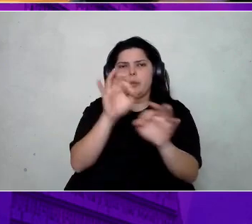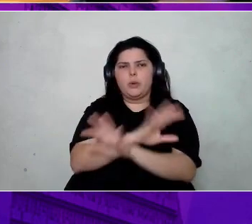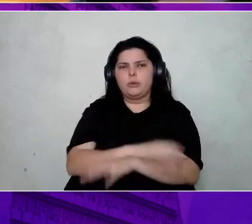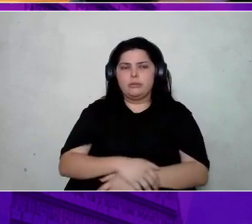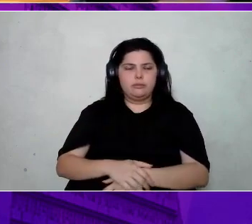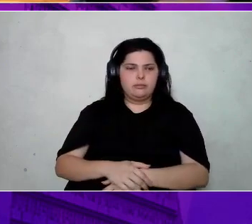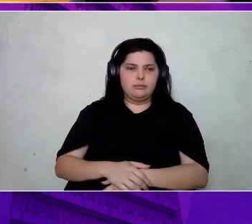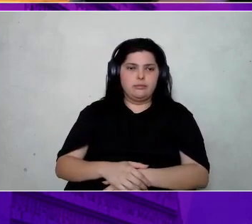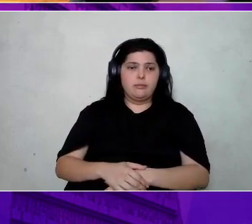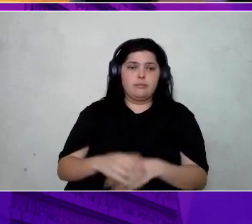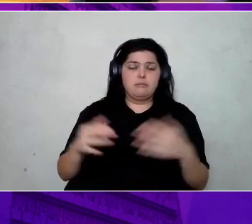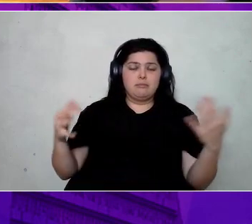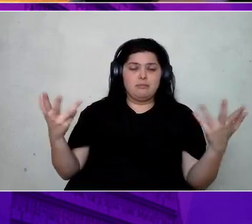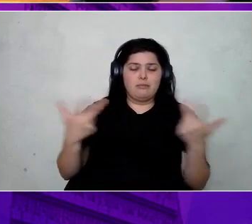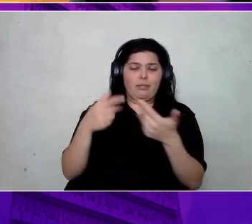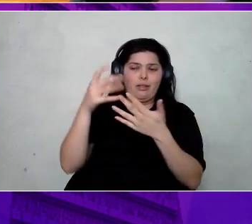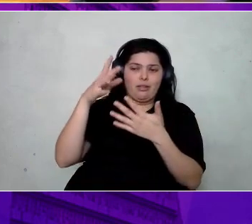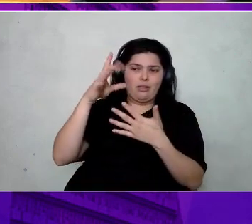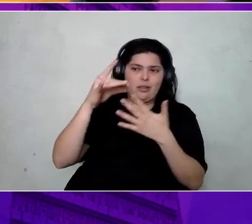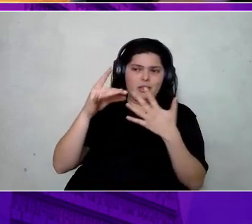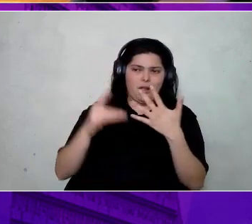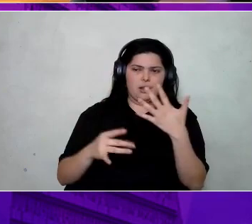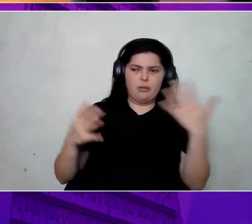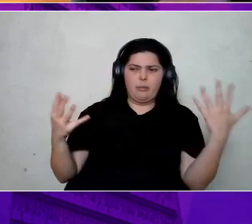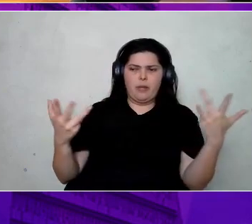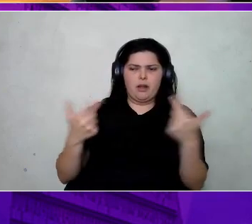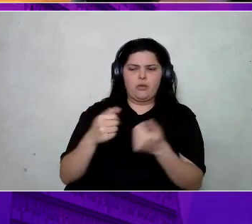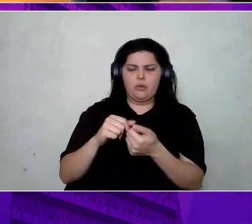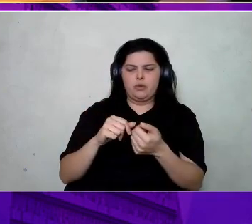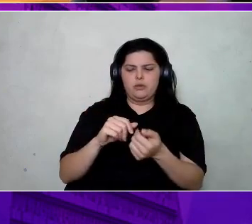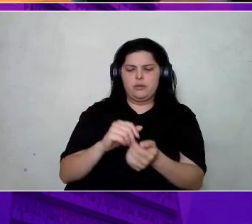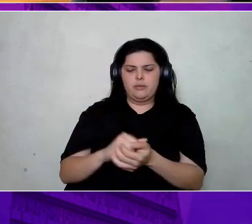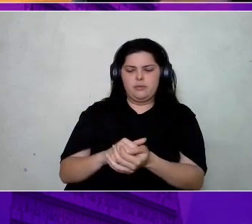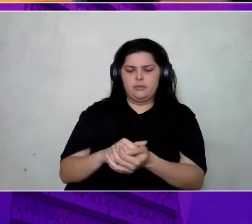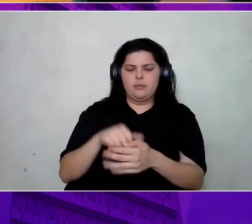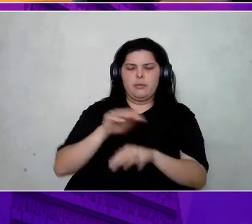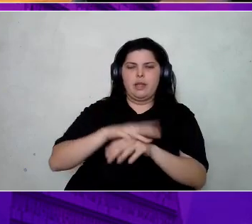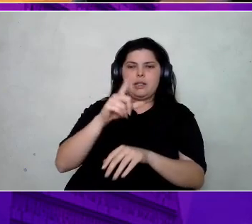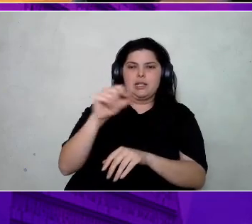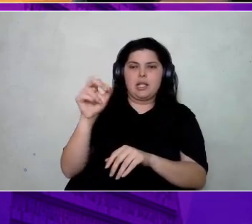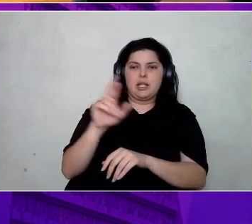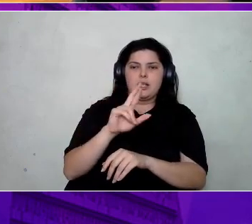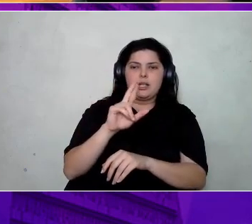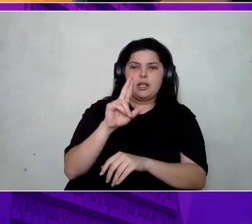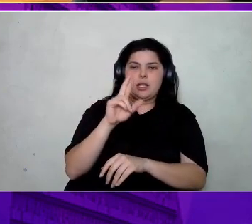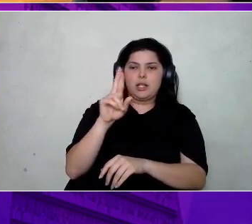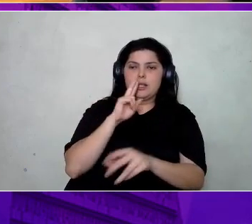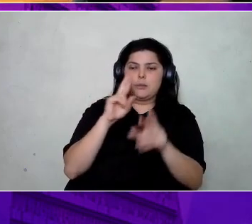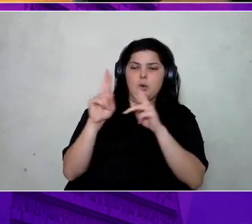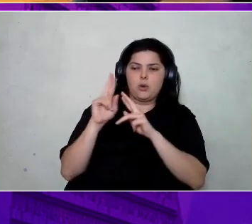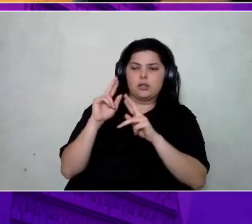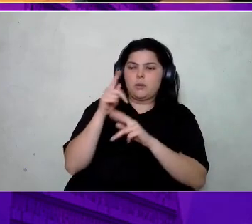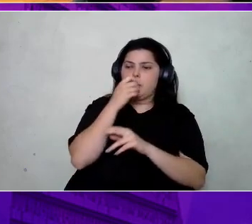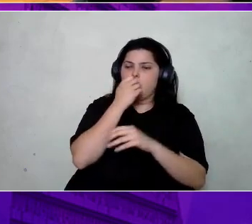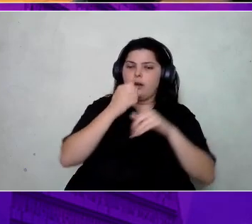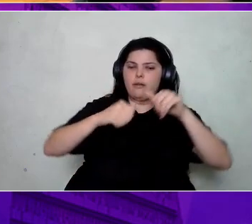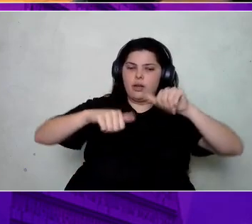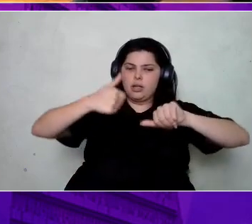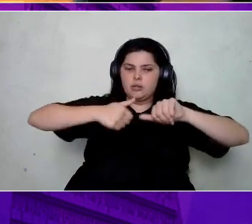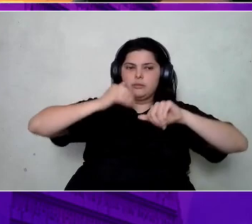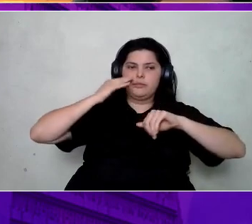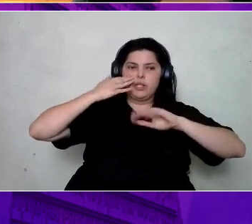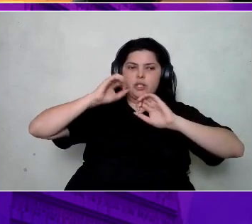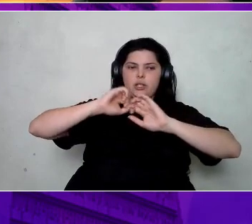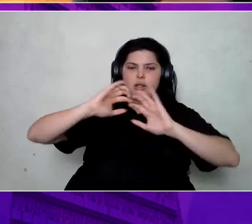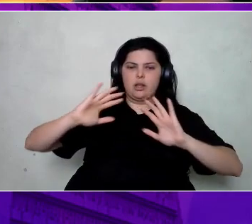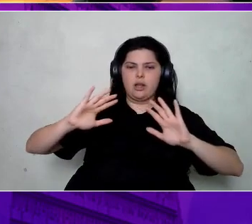de detalhes já para mim, já foi fantástico. Eu tive, né, mais de 100 respostas, pude já ter uma boa avaliação, já entendi várias coisas, né, de como a